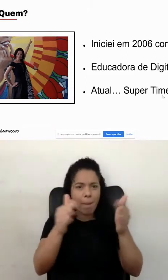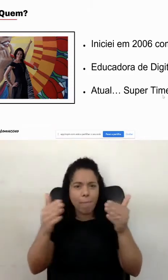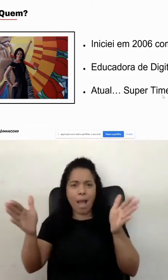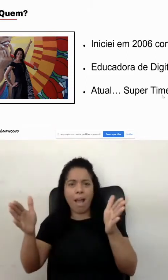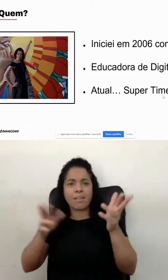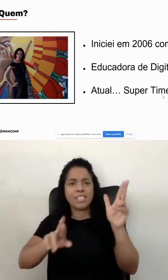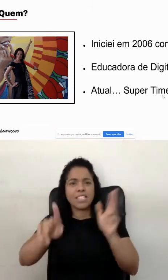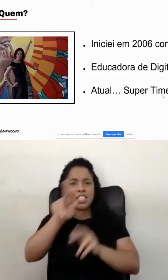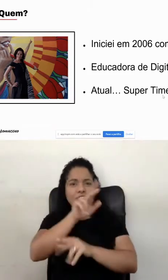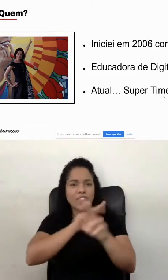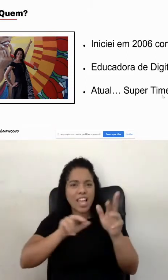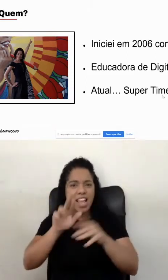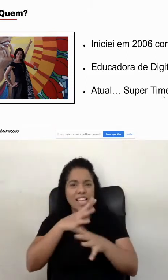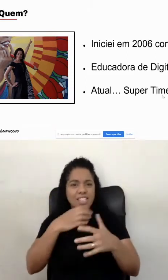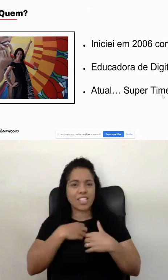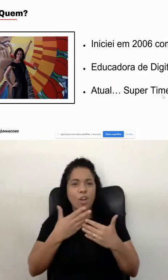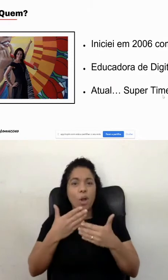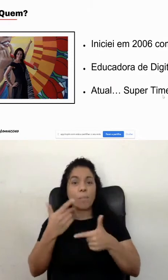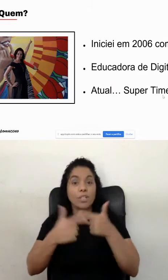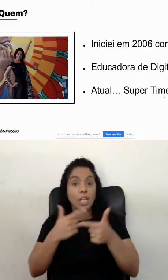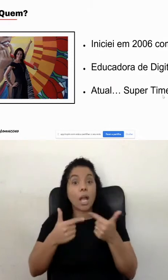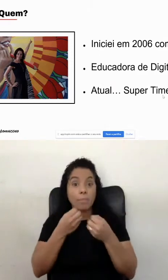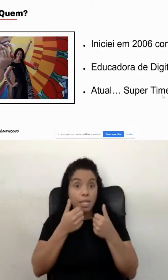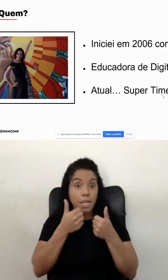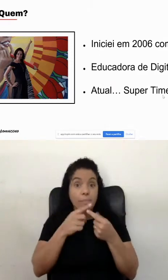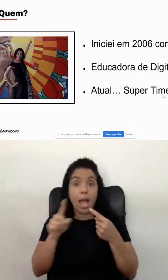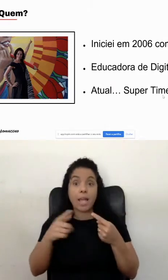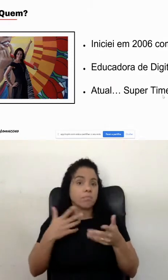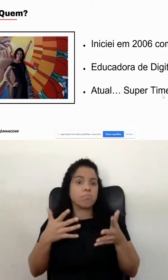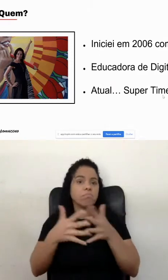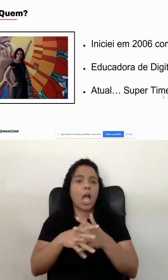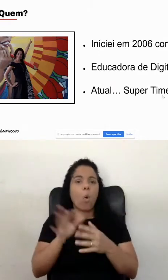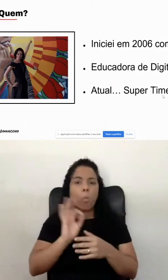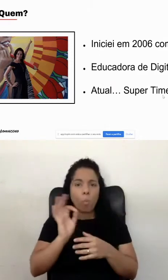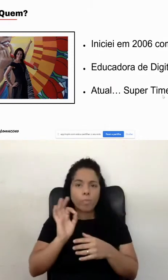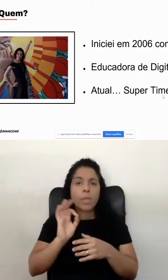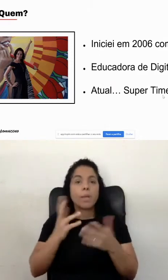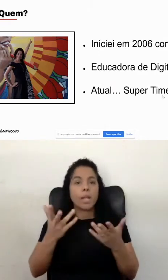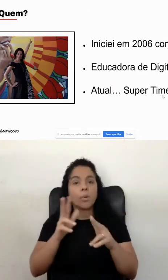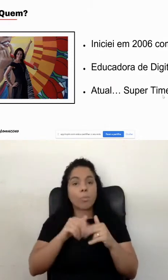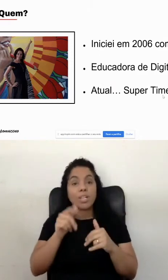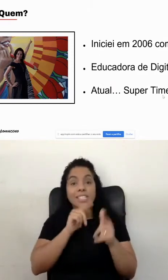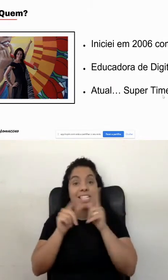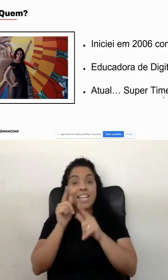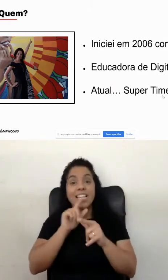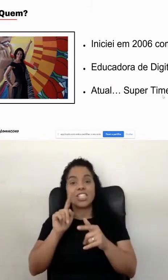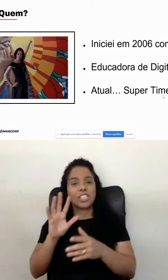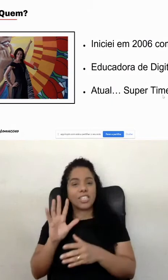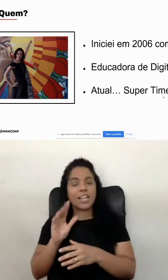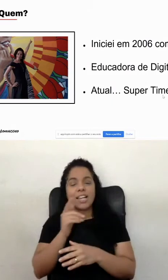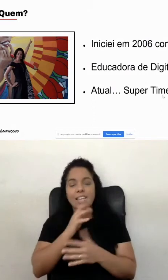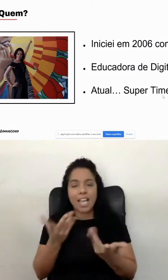assim equilibrada e não nos atrapalhando também, e por isso a função de garantia de